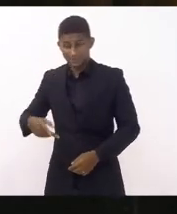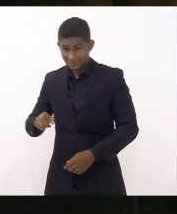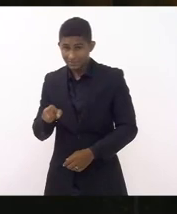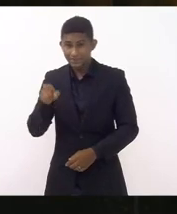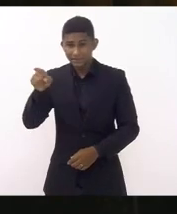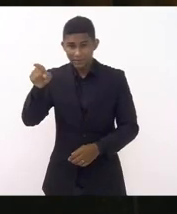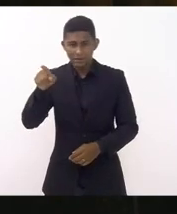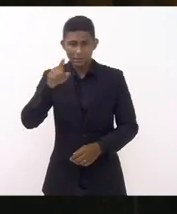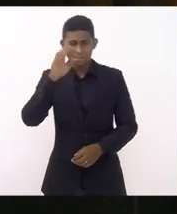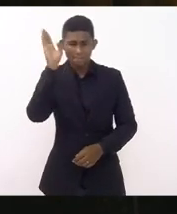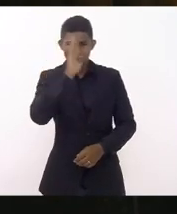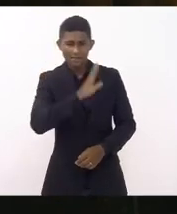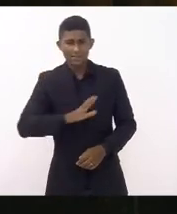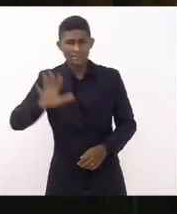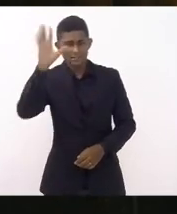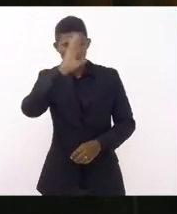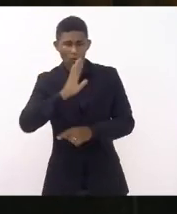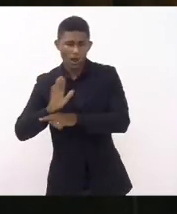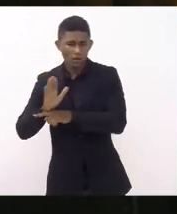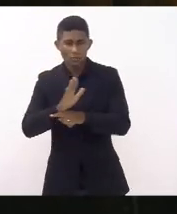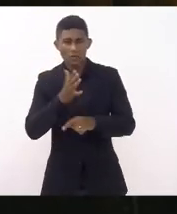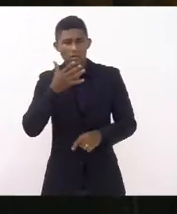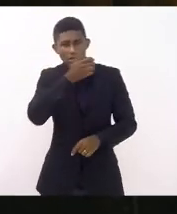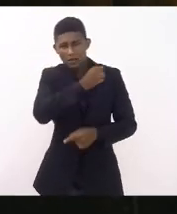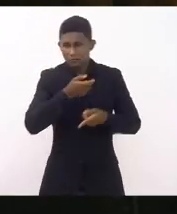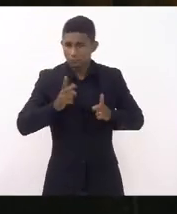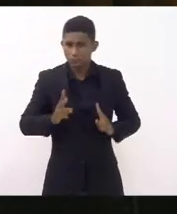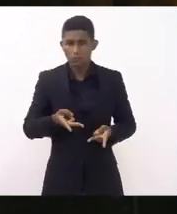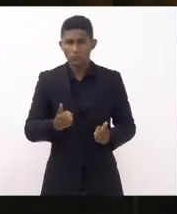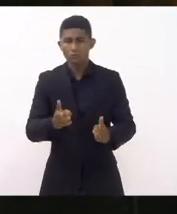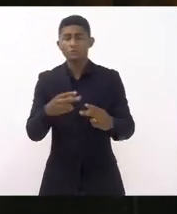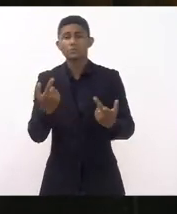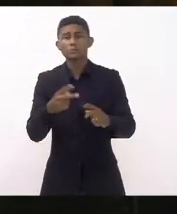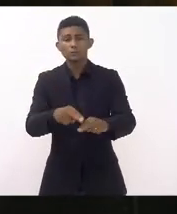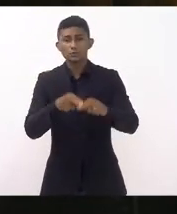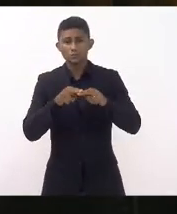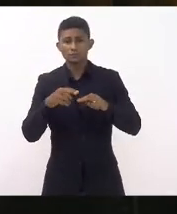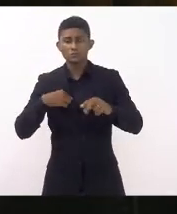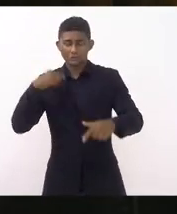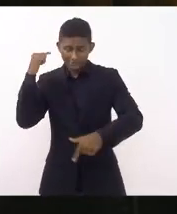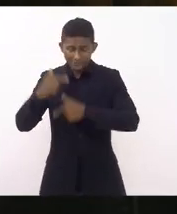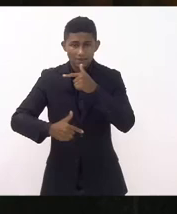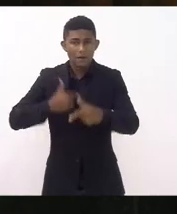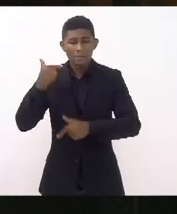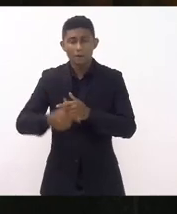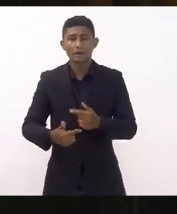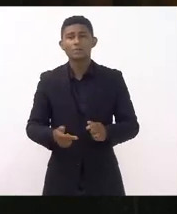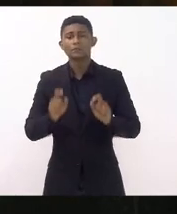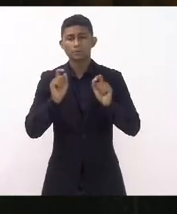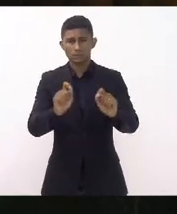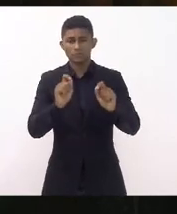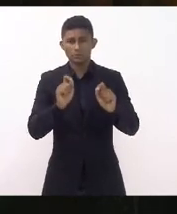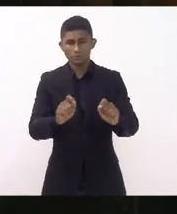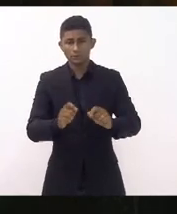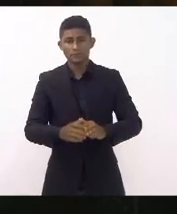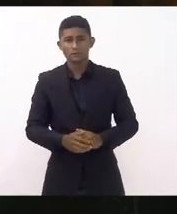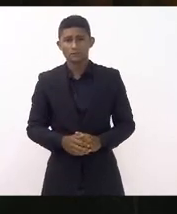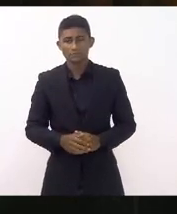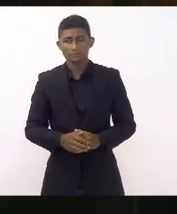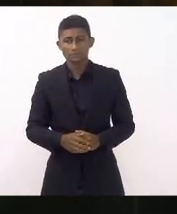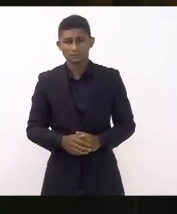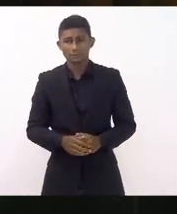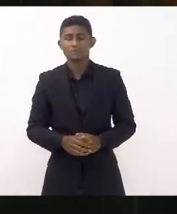salvar a nossa nação. E por isso, esse trabalho árduo é de eleger, é